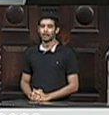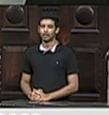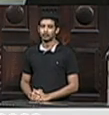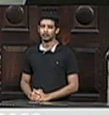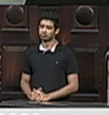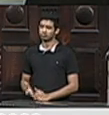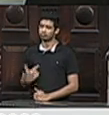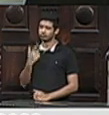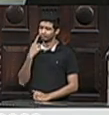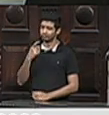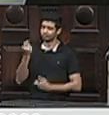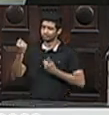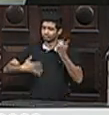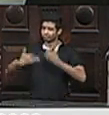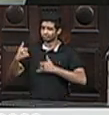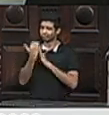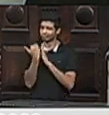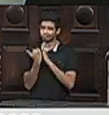Favorável.